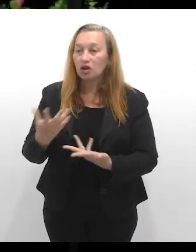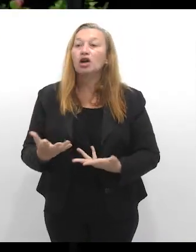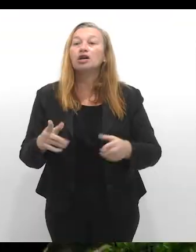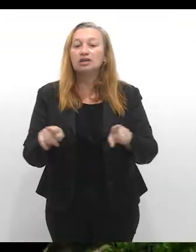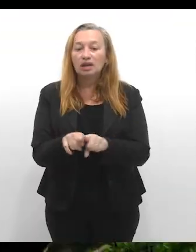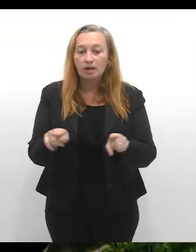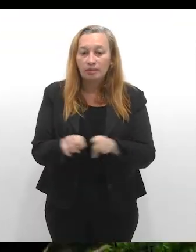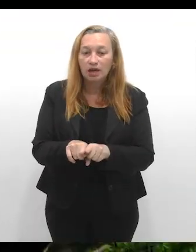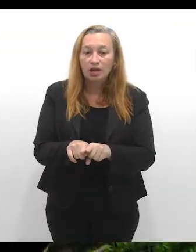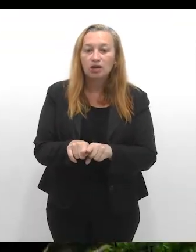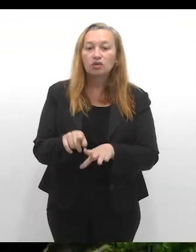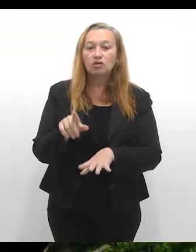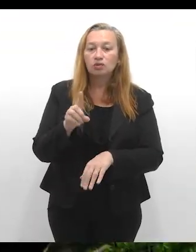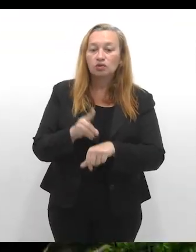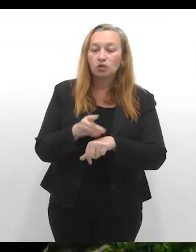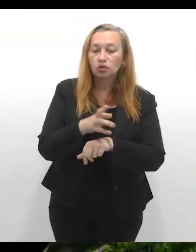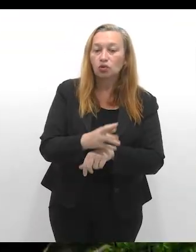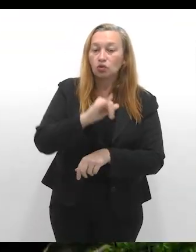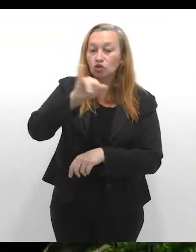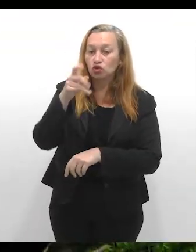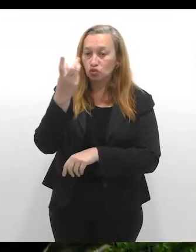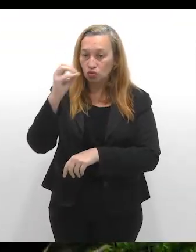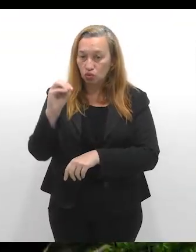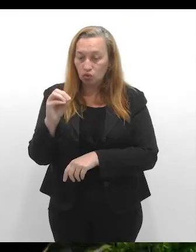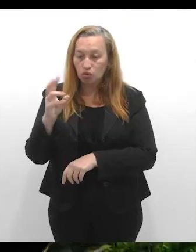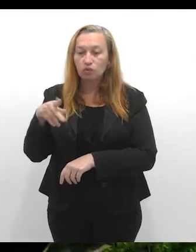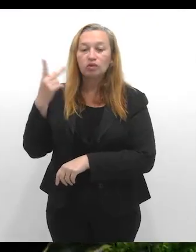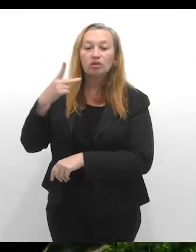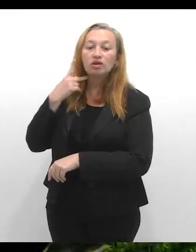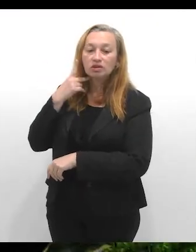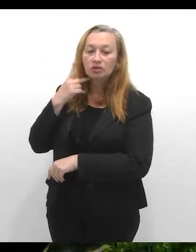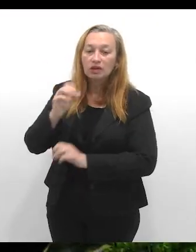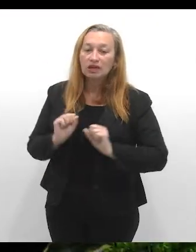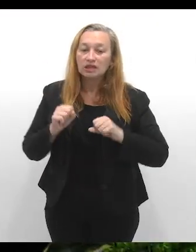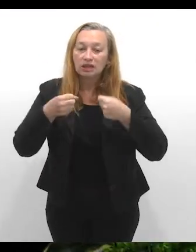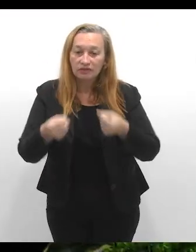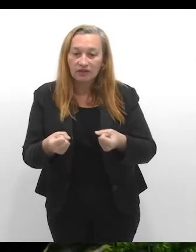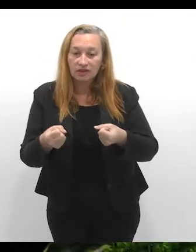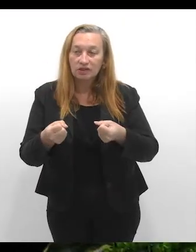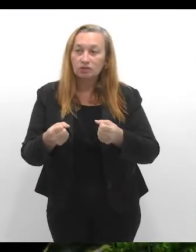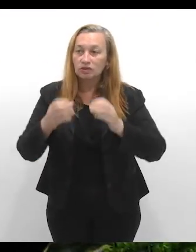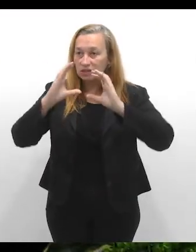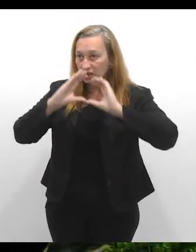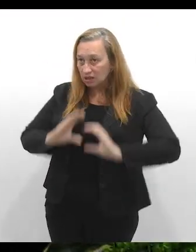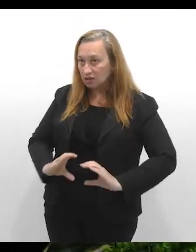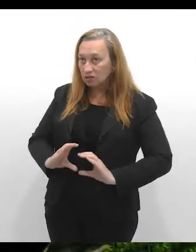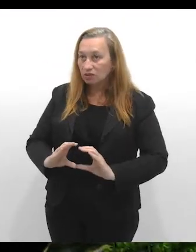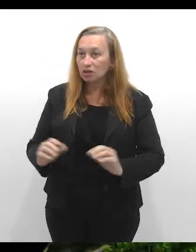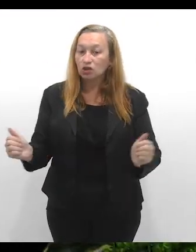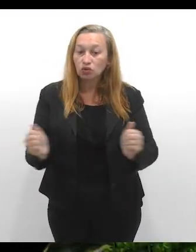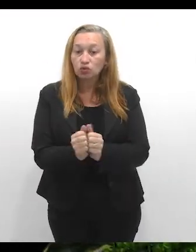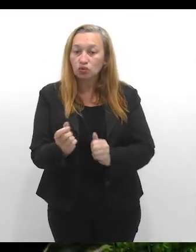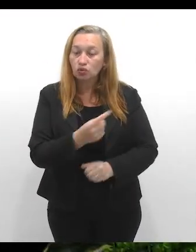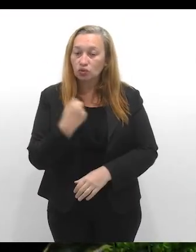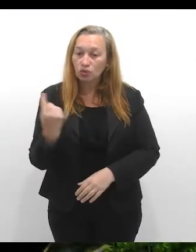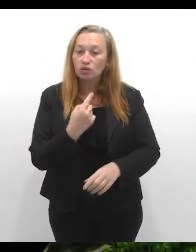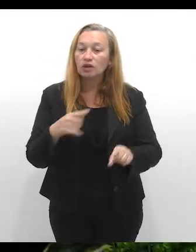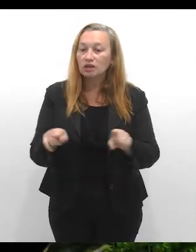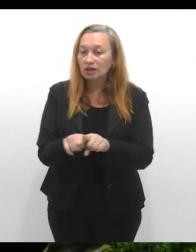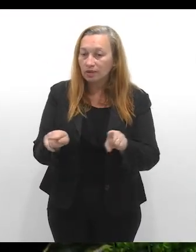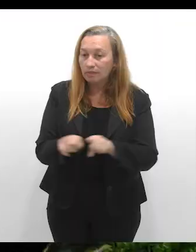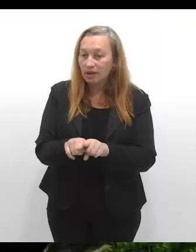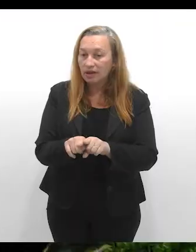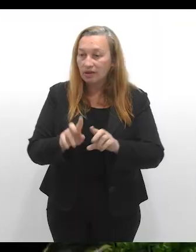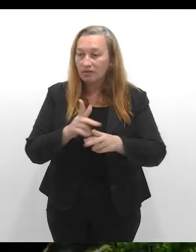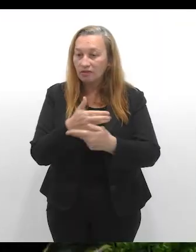que é procurador federal, é da PRDC, da Procuradoria Regional de Defesa do Cidadão, e que está aqui conosco e que tem também